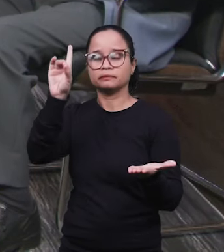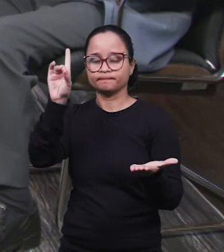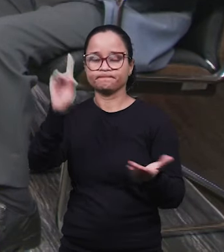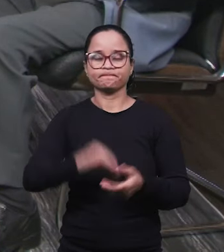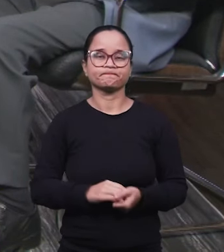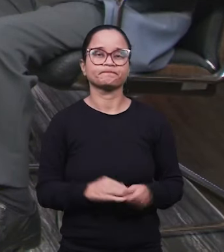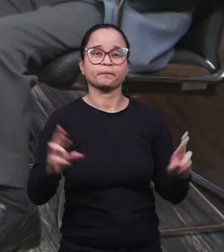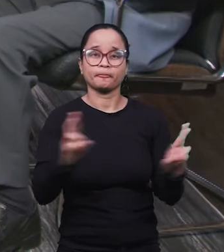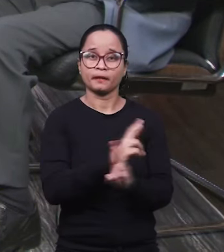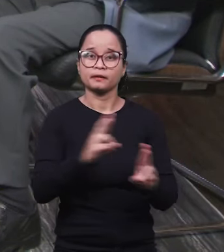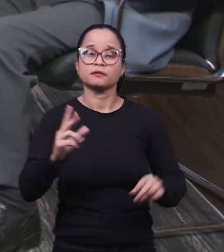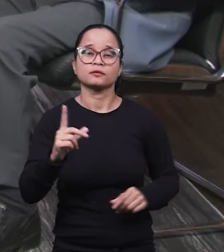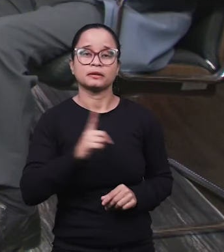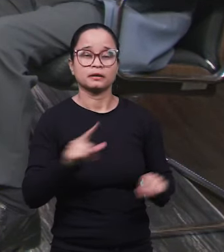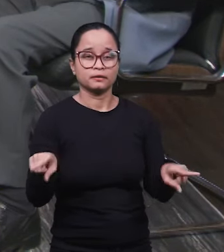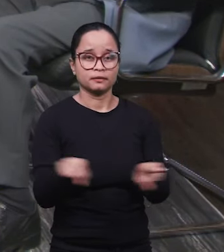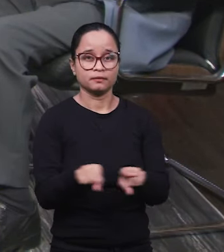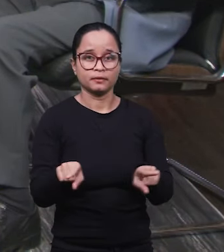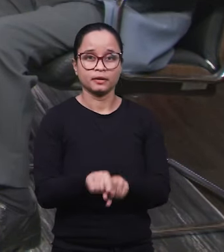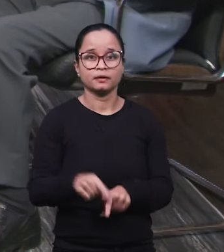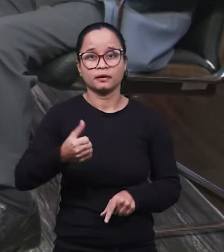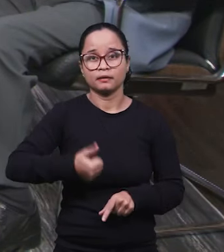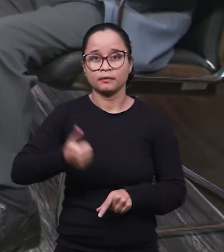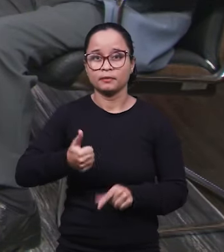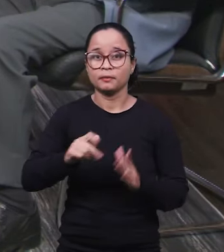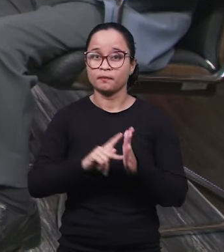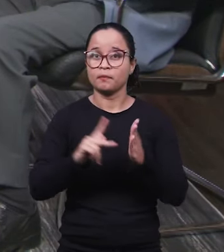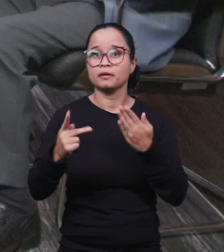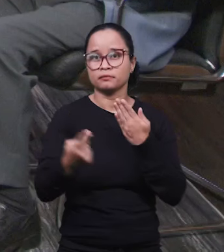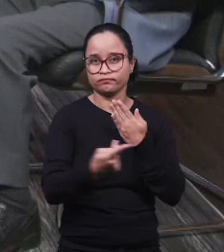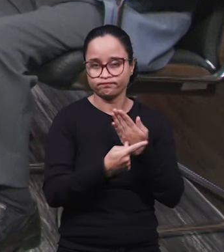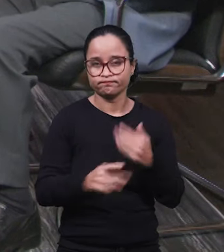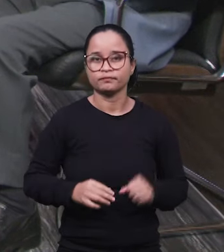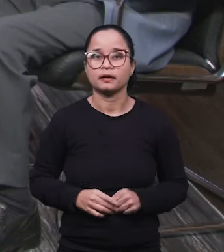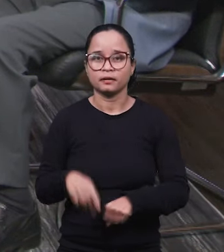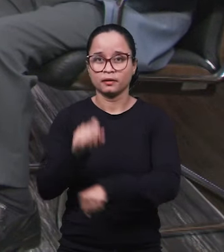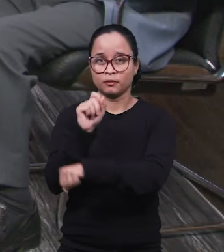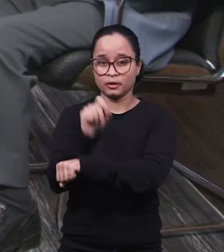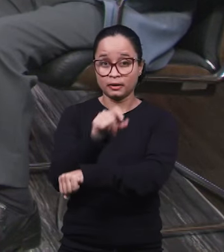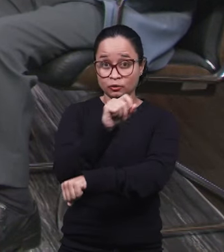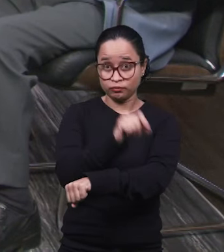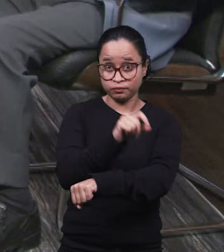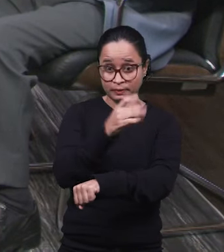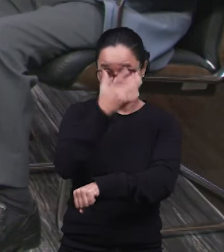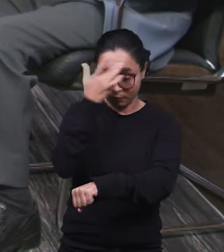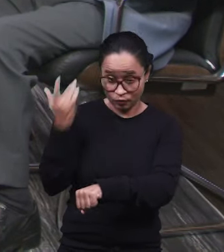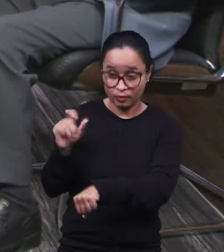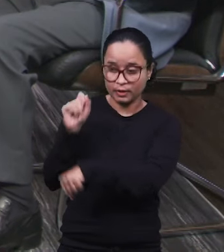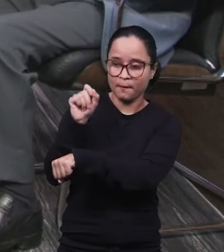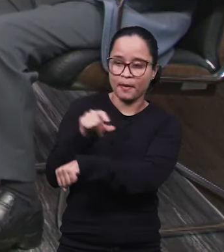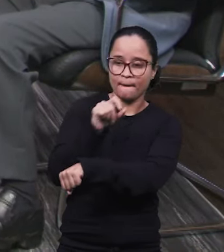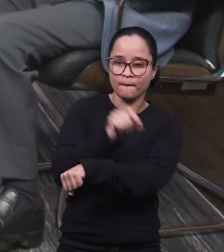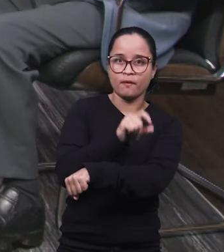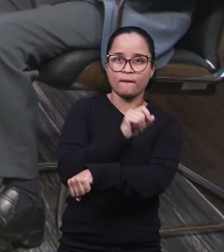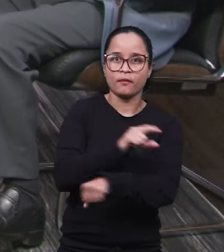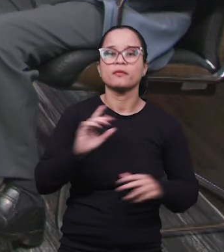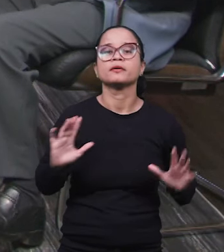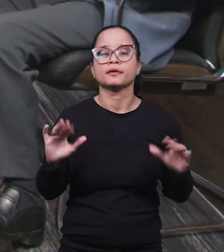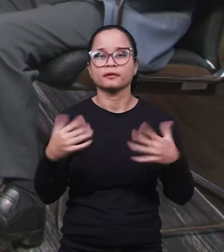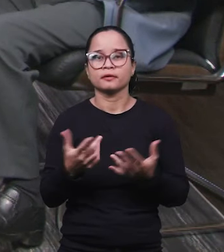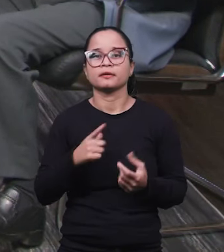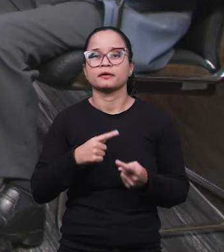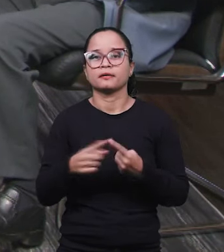estão relacionadas também a primeira parábola, a parábola do semeador, onde ali também estão relacionadas ali